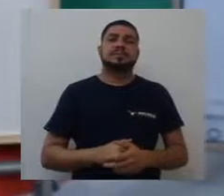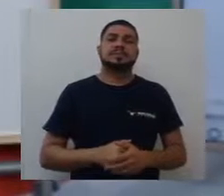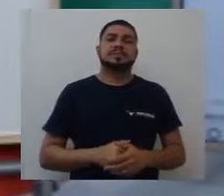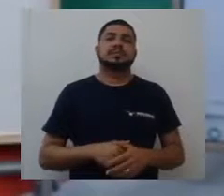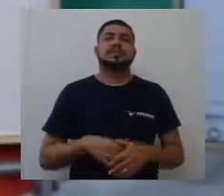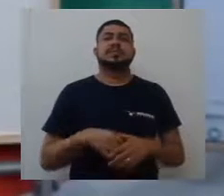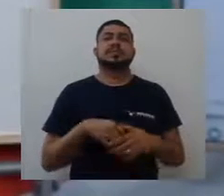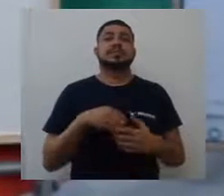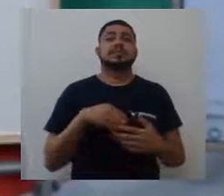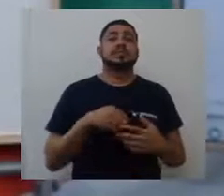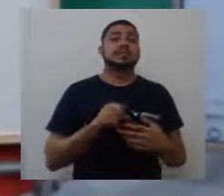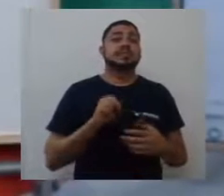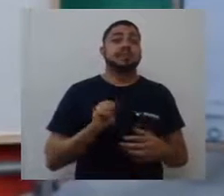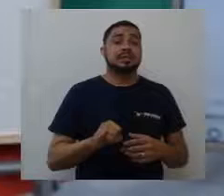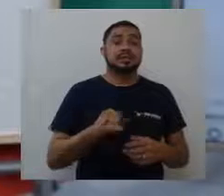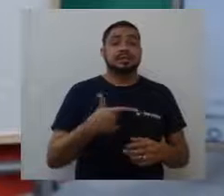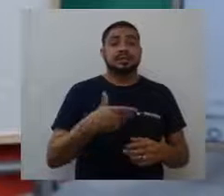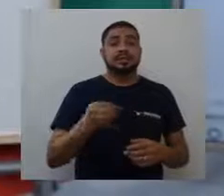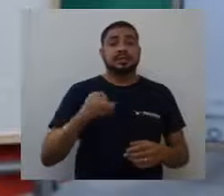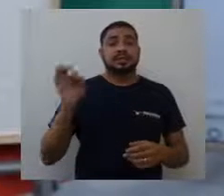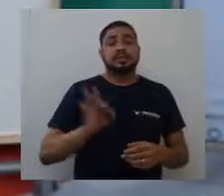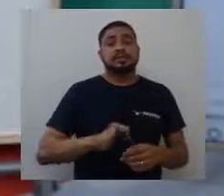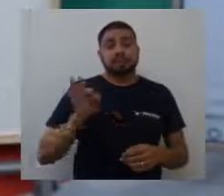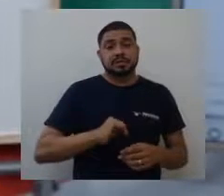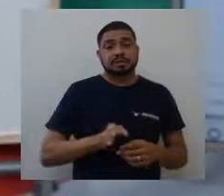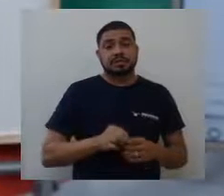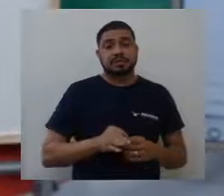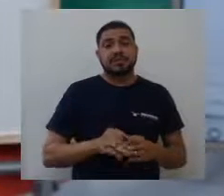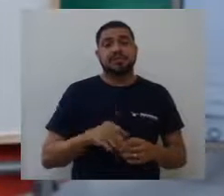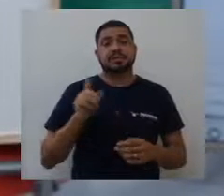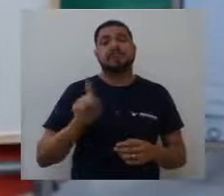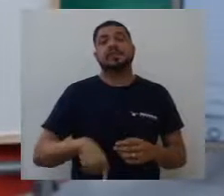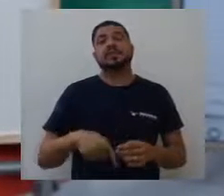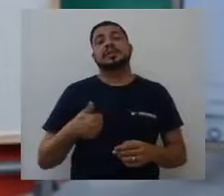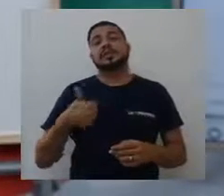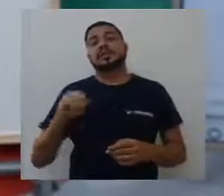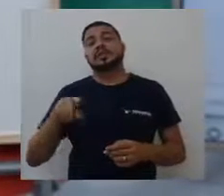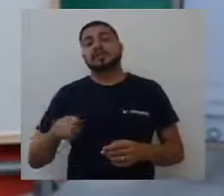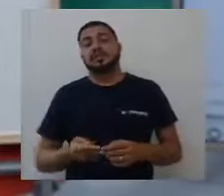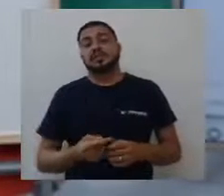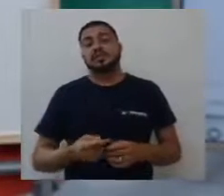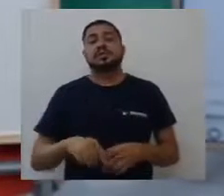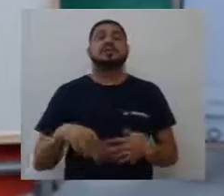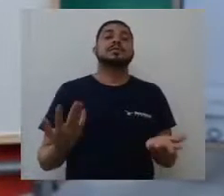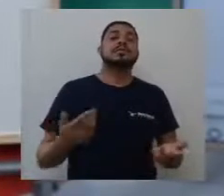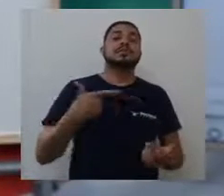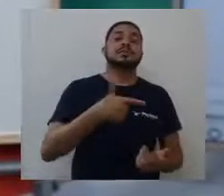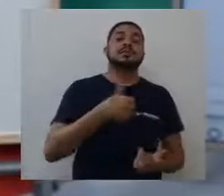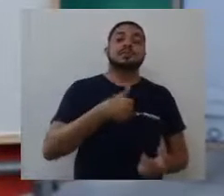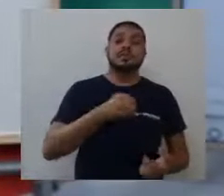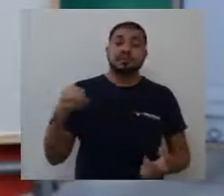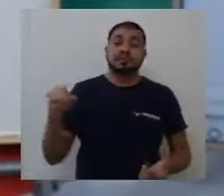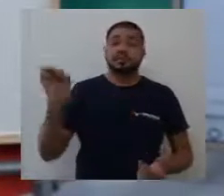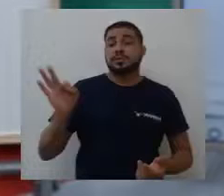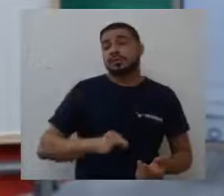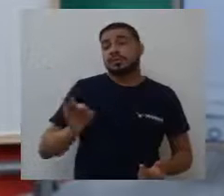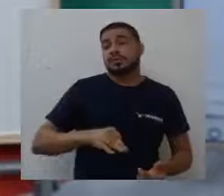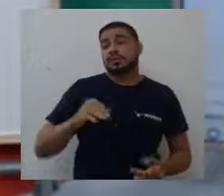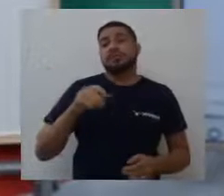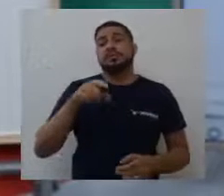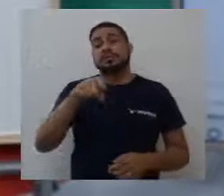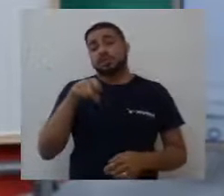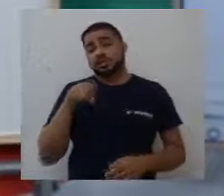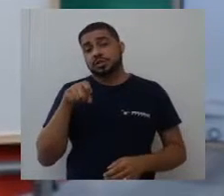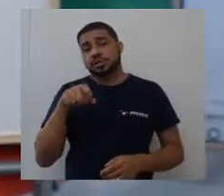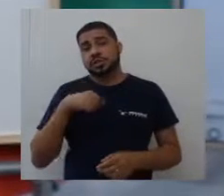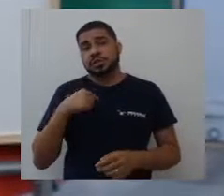Olha, se 20% do carro equivale a 10 mil, então 100% do preço vale X. Eu faço aqui meio pelos